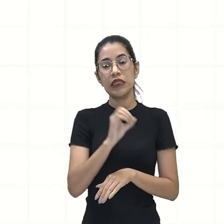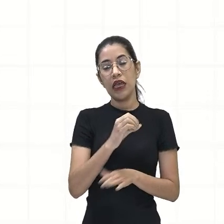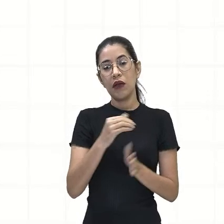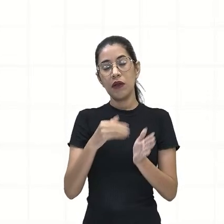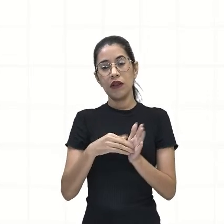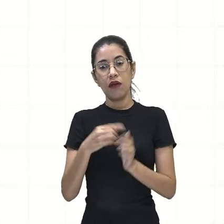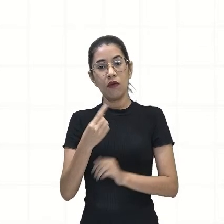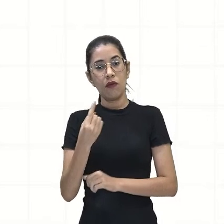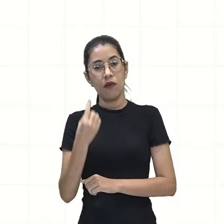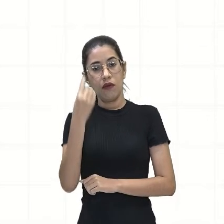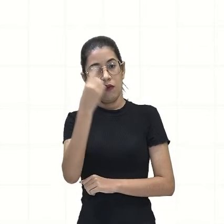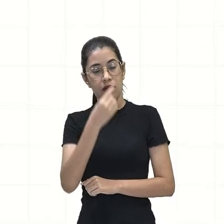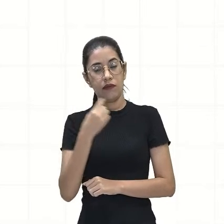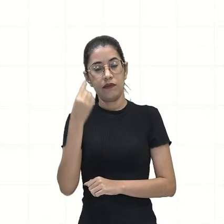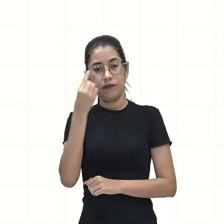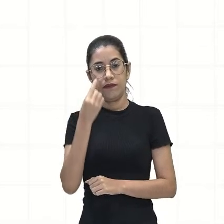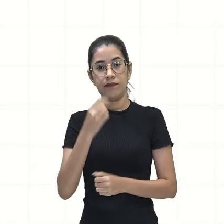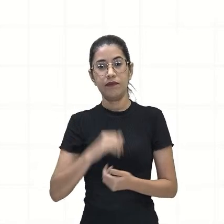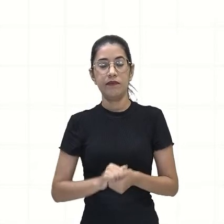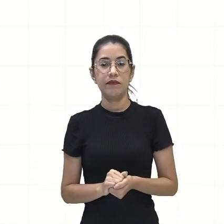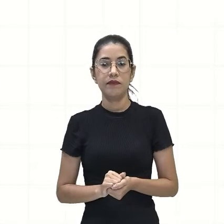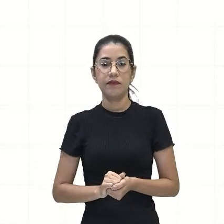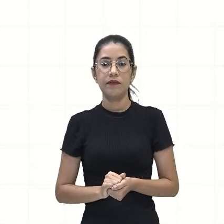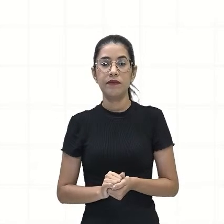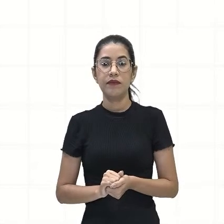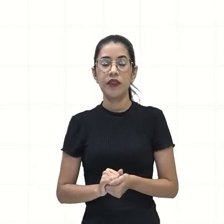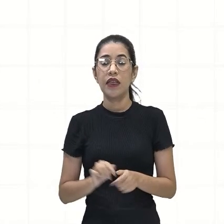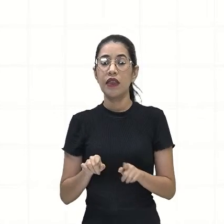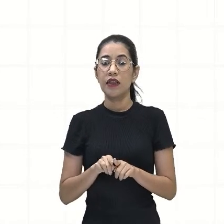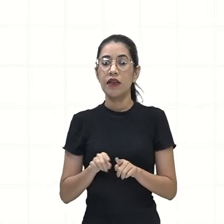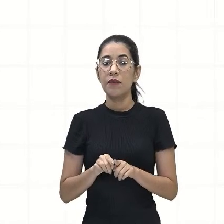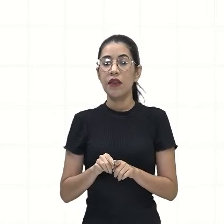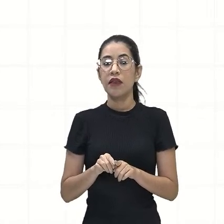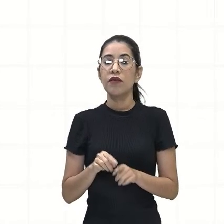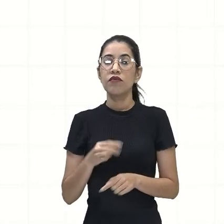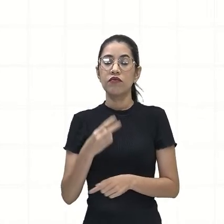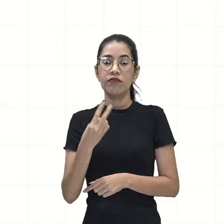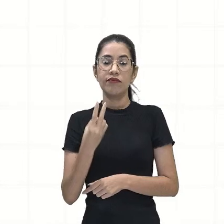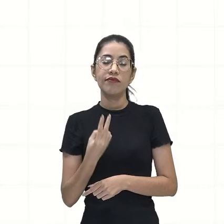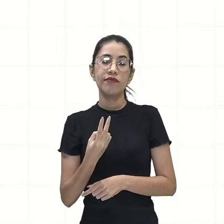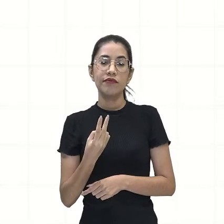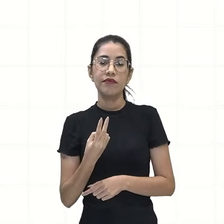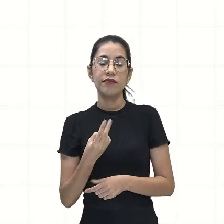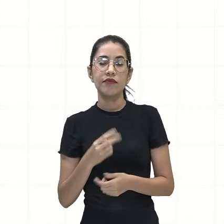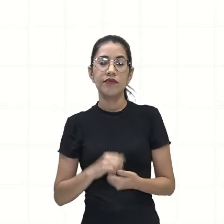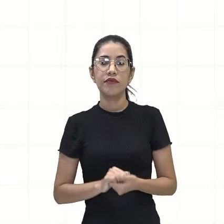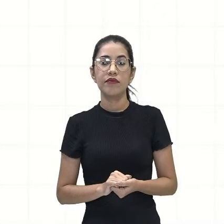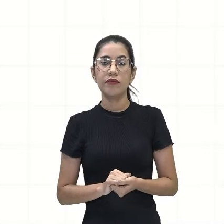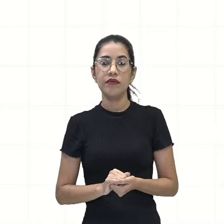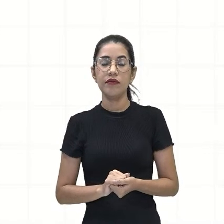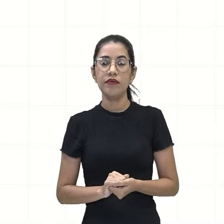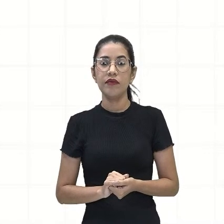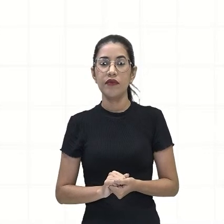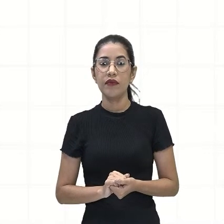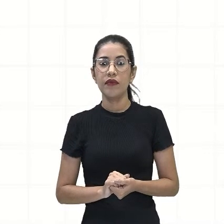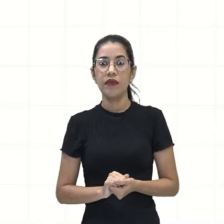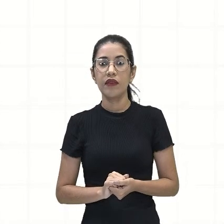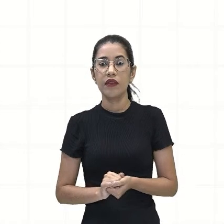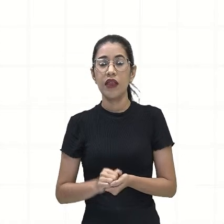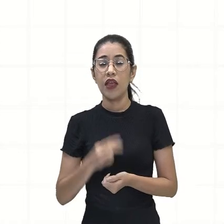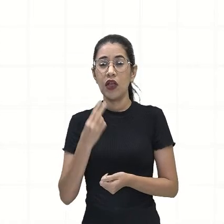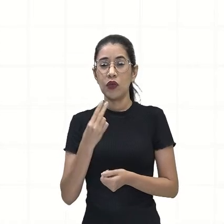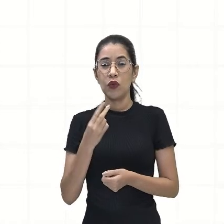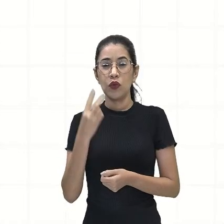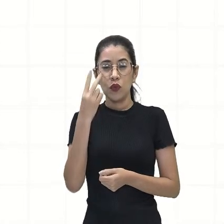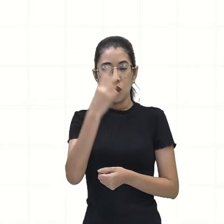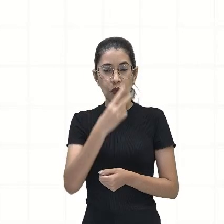1 hora. Beleza? Por exemplo, aqui ó, no 2, as pessoas aqui, segundo 2 horas de